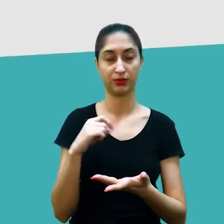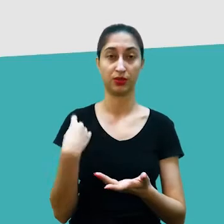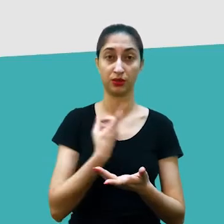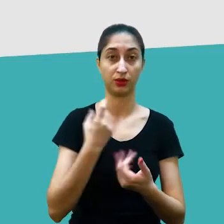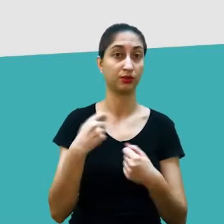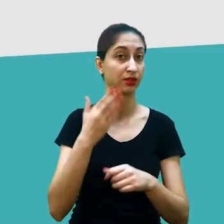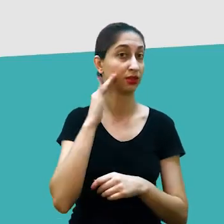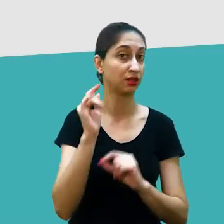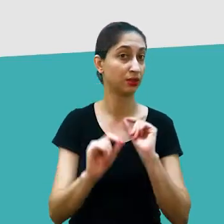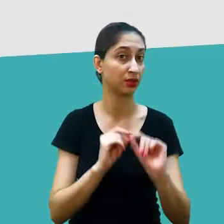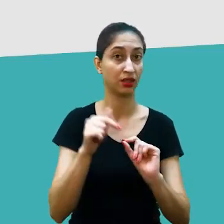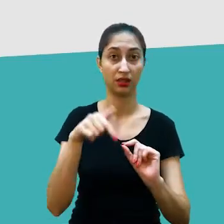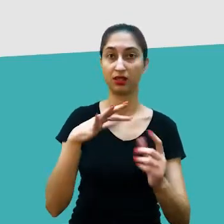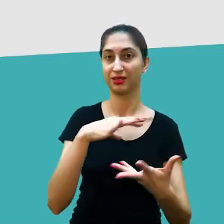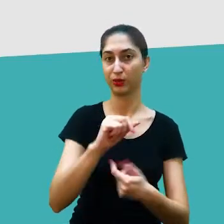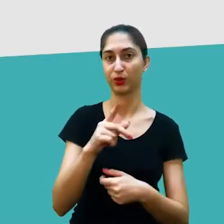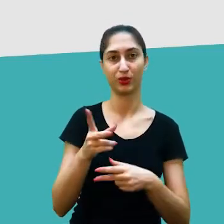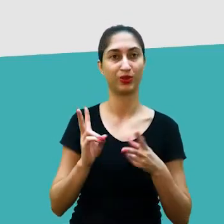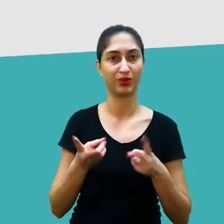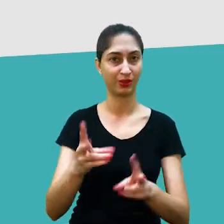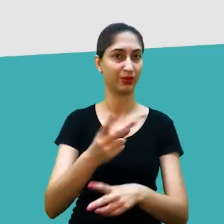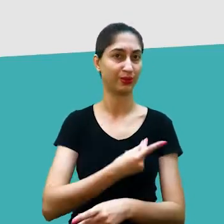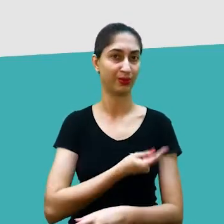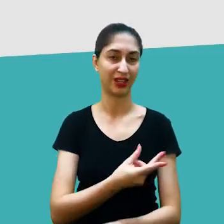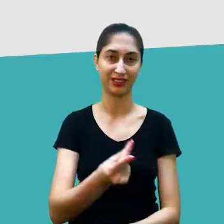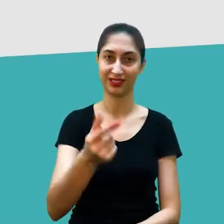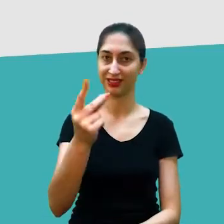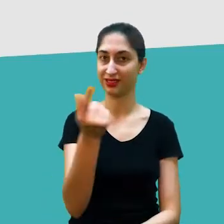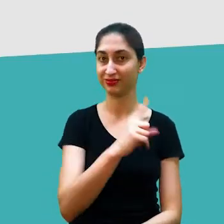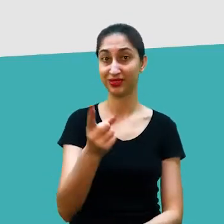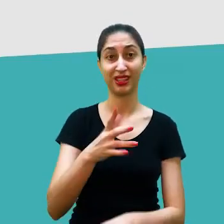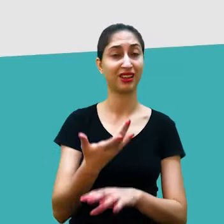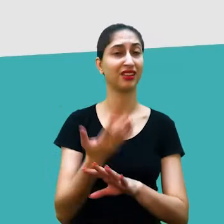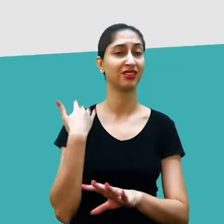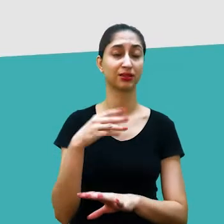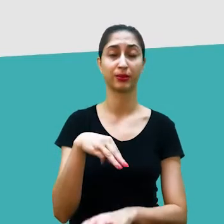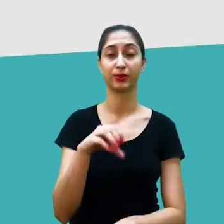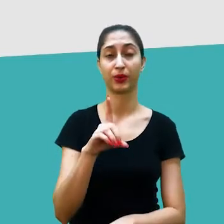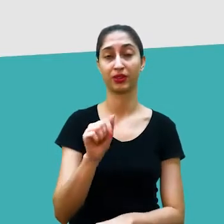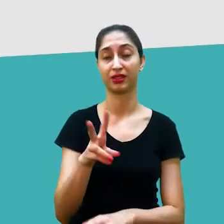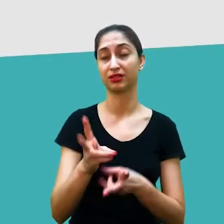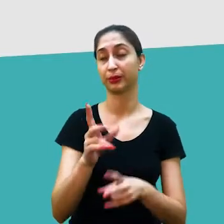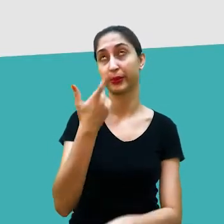tem que entender que ele não é infinito, né? E eu acho que era um dos grandes erros da moda, era sempre pensar que,